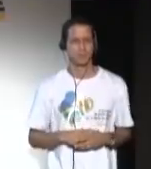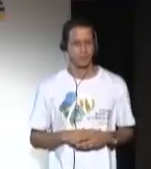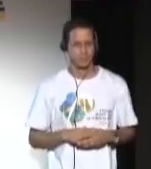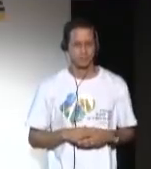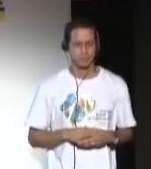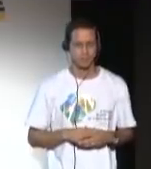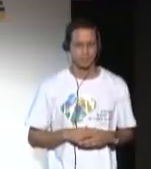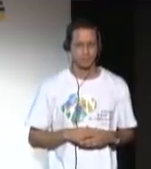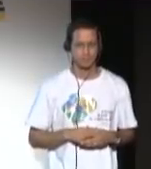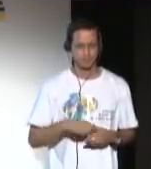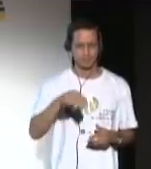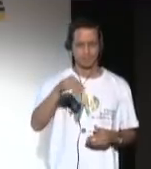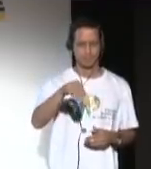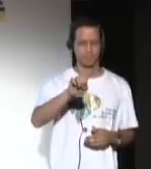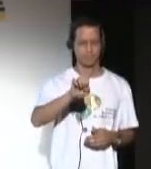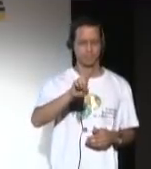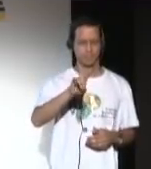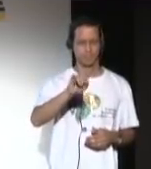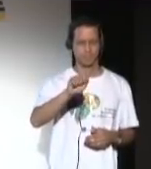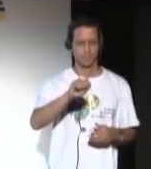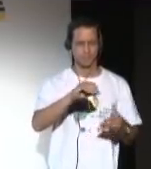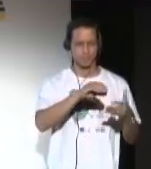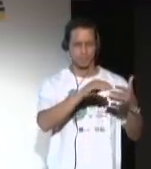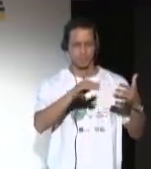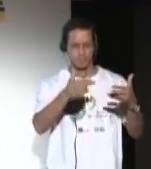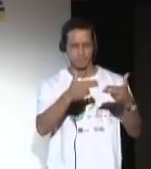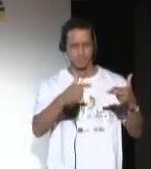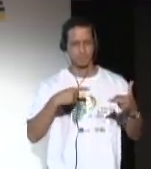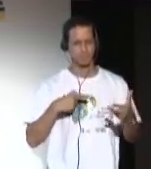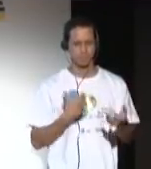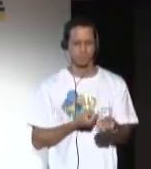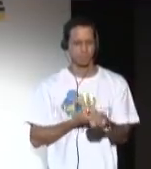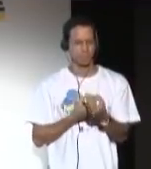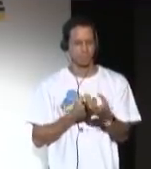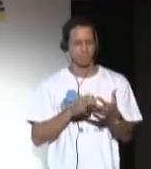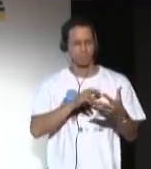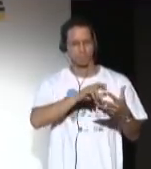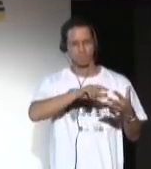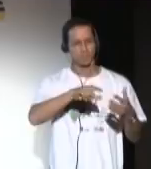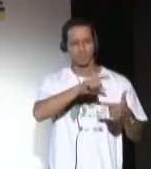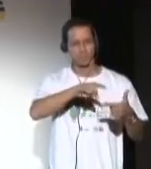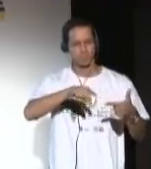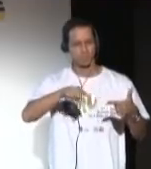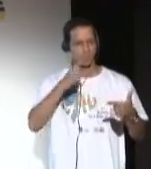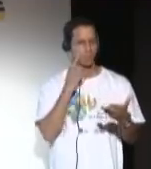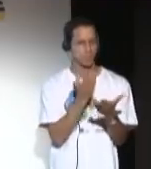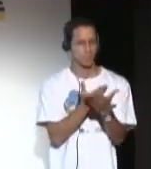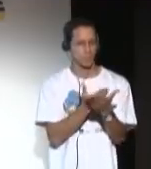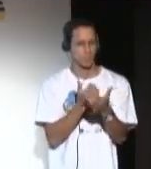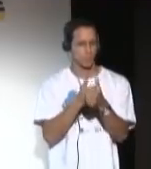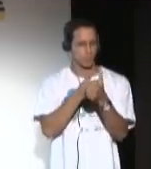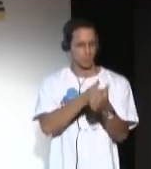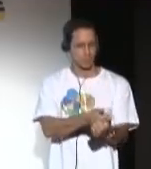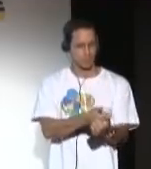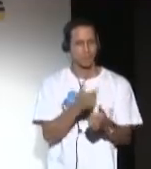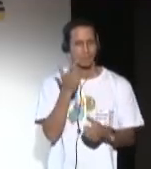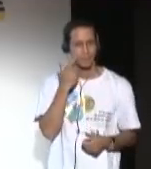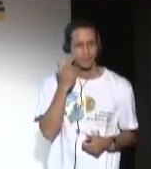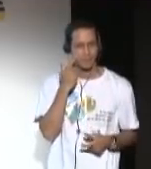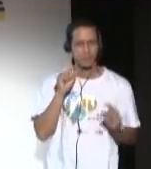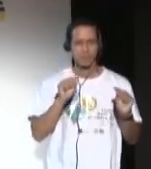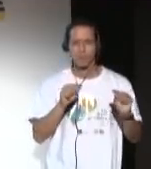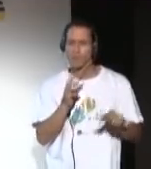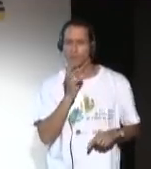com as suas médias, e tinham lá uma base de dados gigantesca e faziam seus estudos com base nisso, para ver que tipo